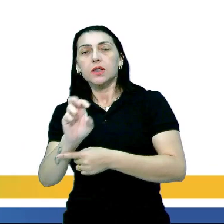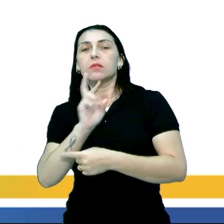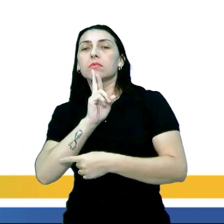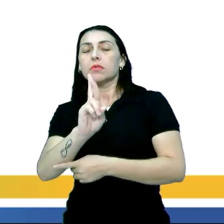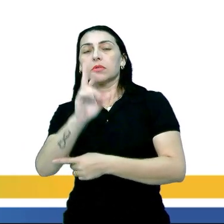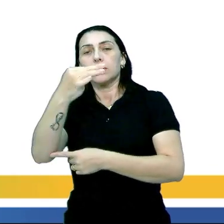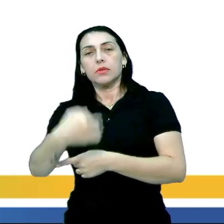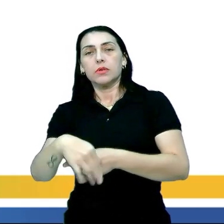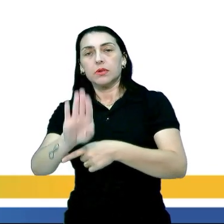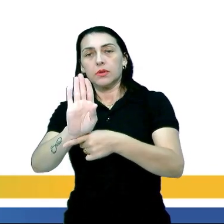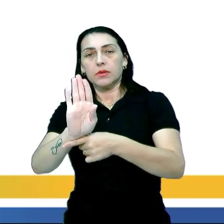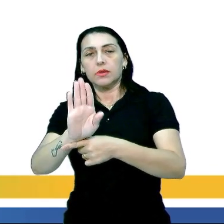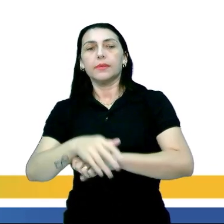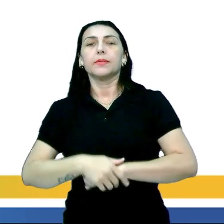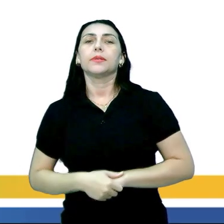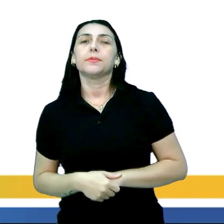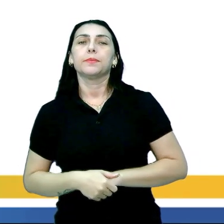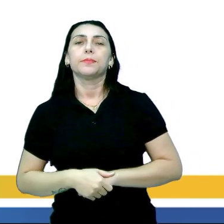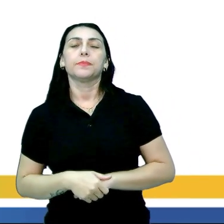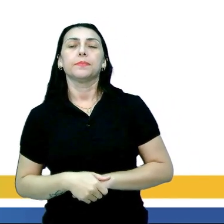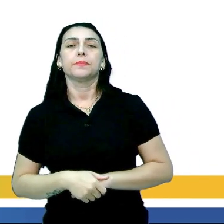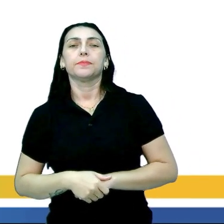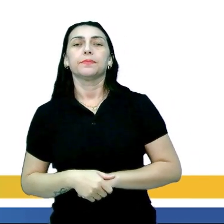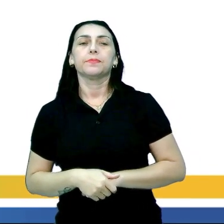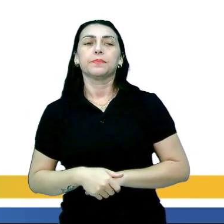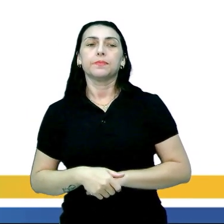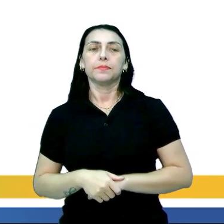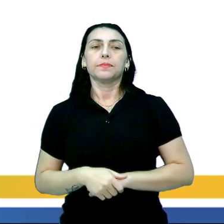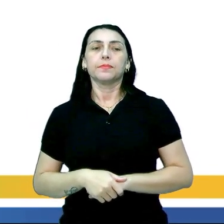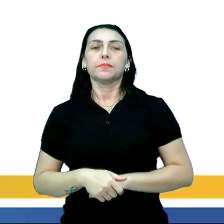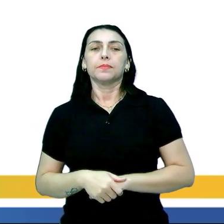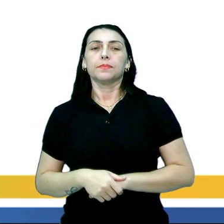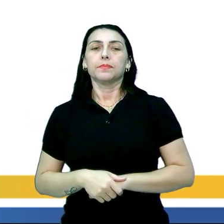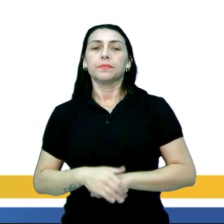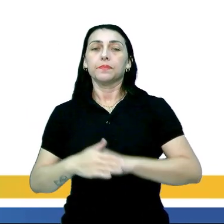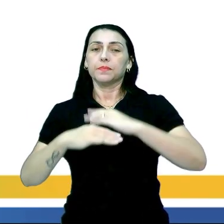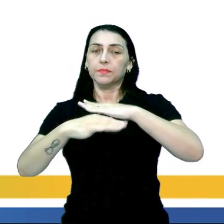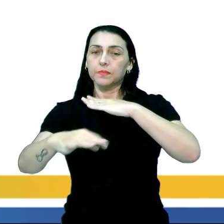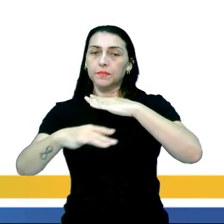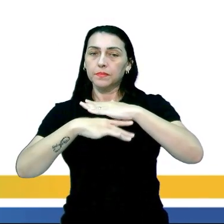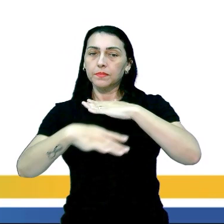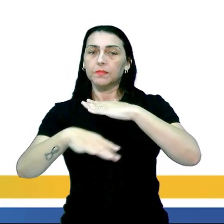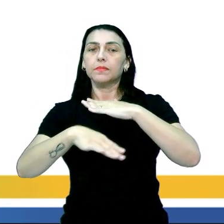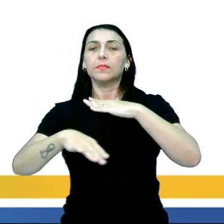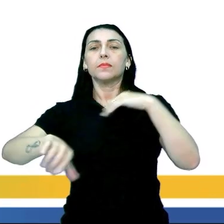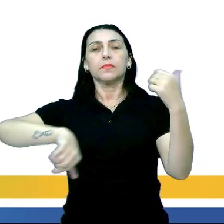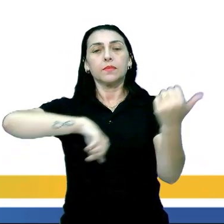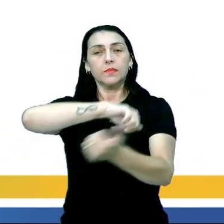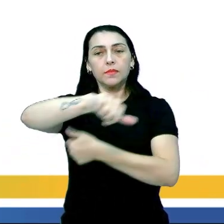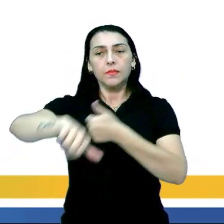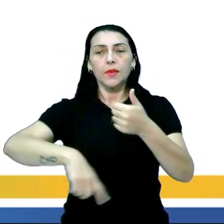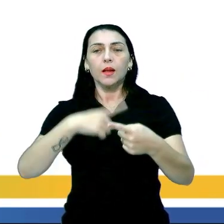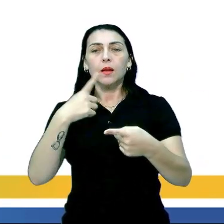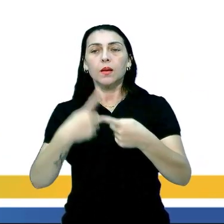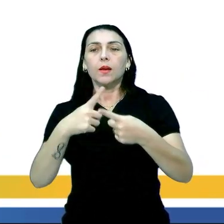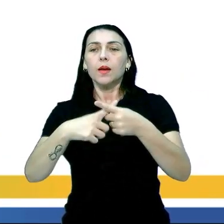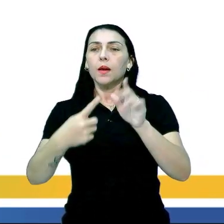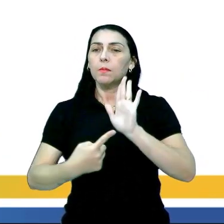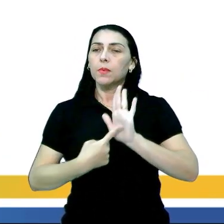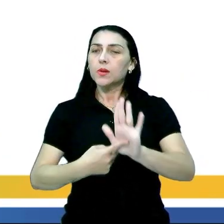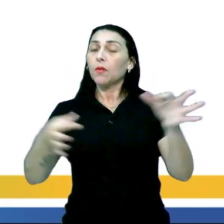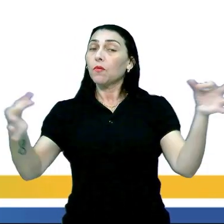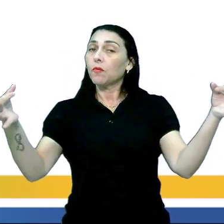alternativa correta é a letra B, o Complexo do Pantanal, uma faixa de transição,